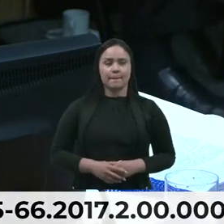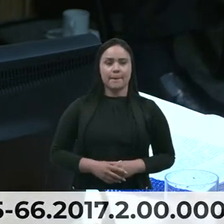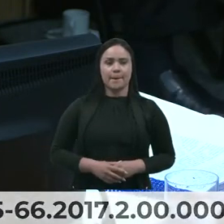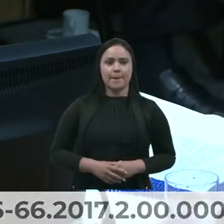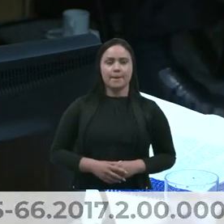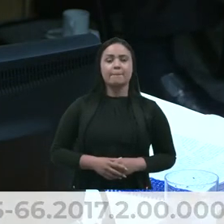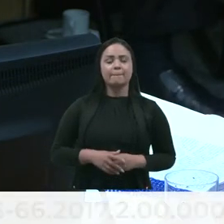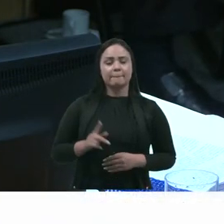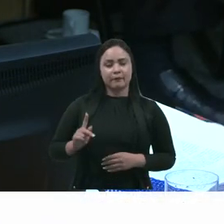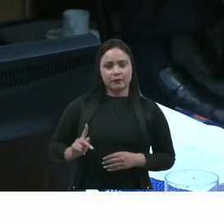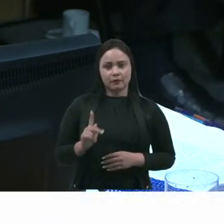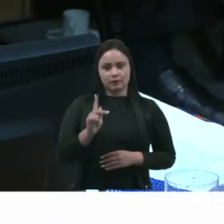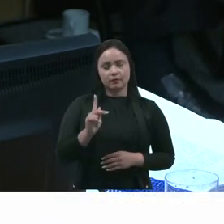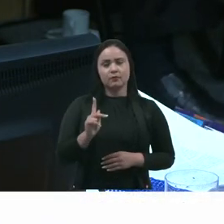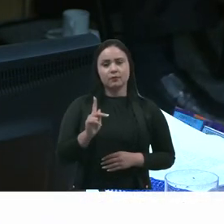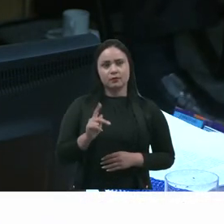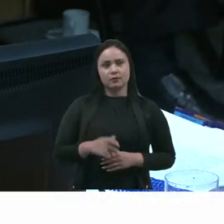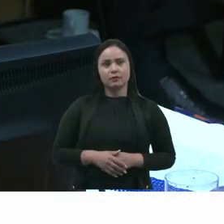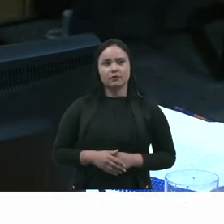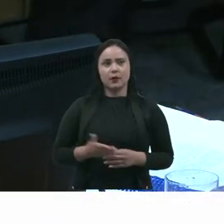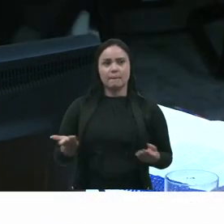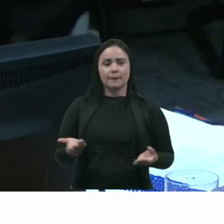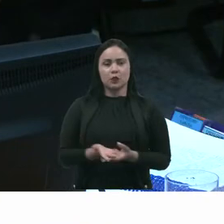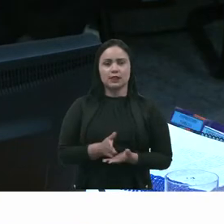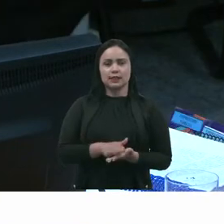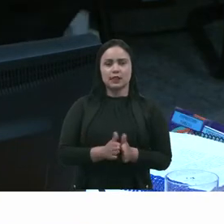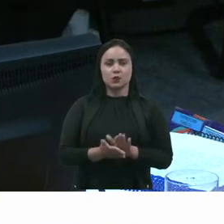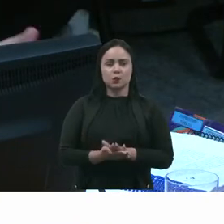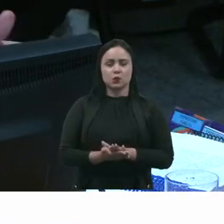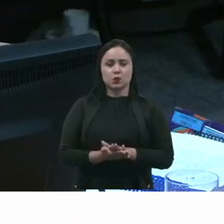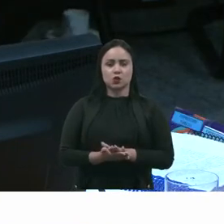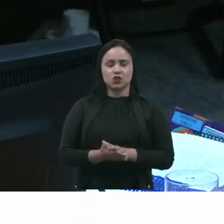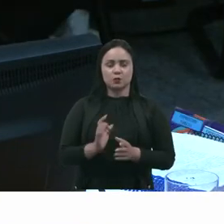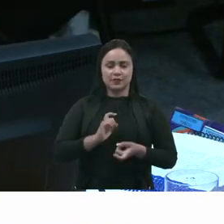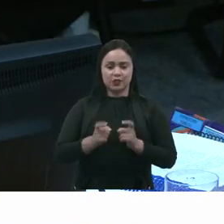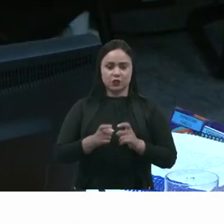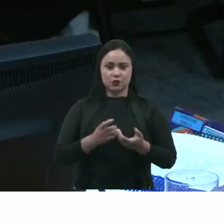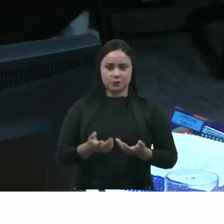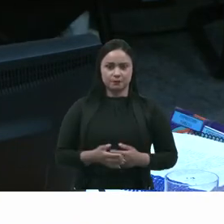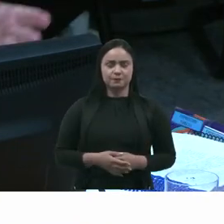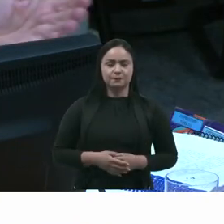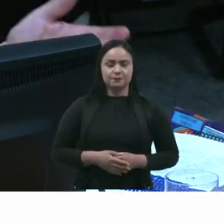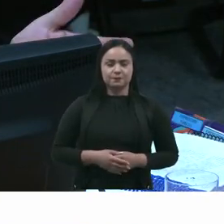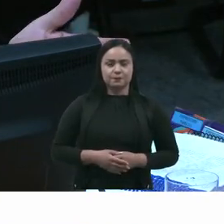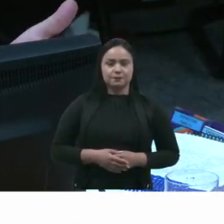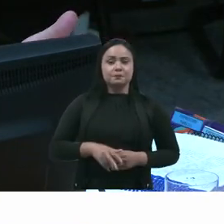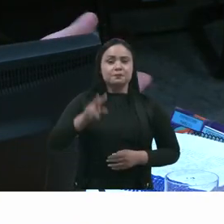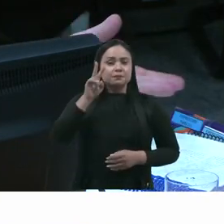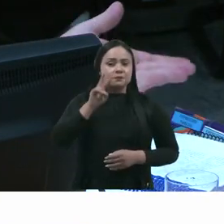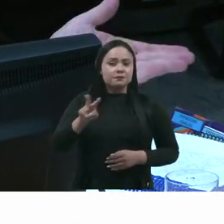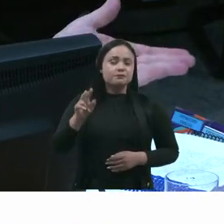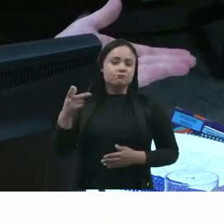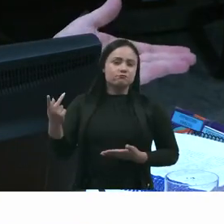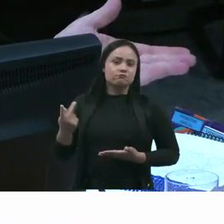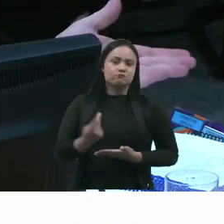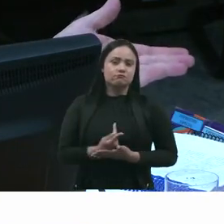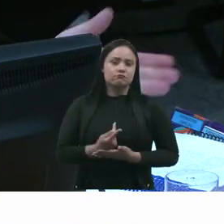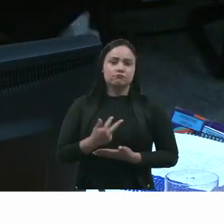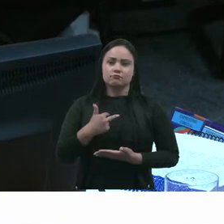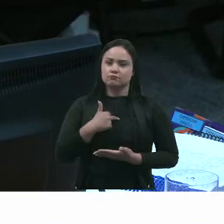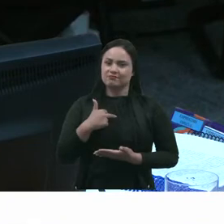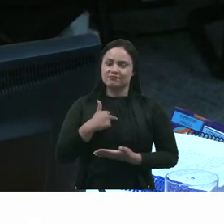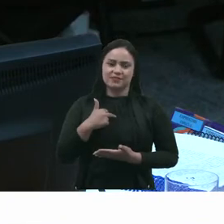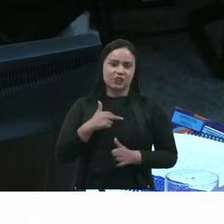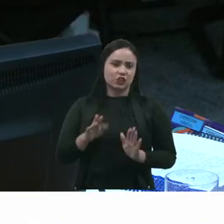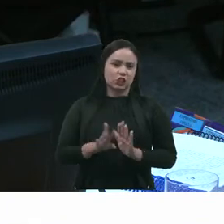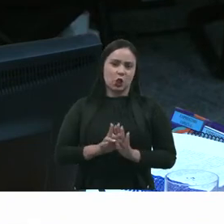com esse prosseguimento desse processo administrativo, que diante dessa circunstância não pode chegar